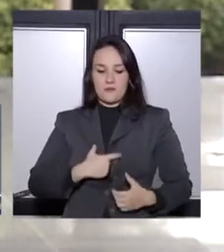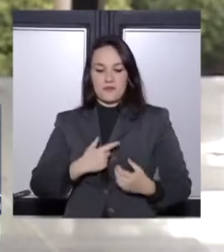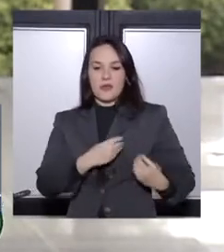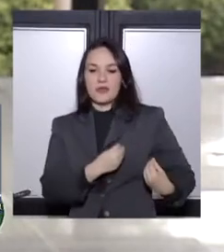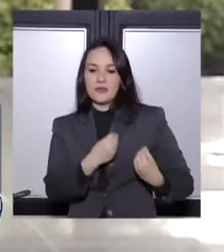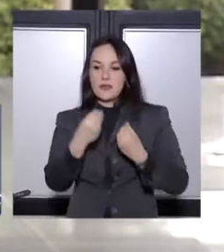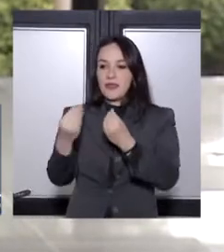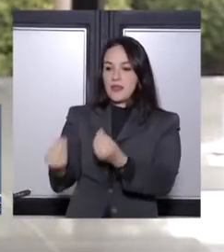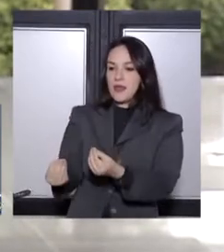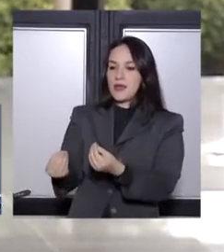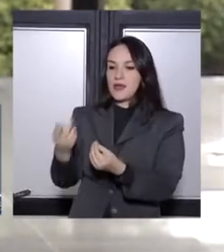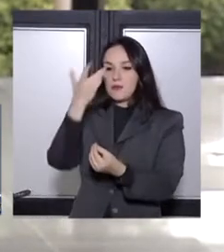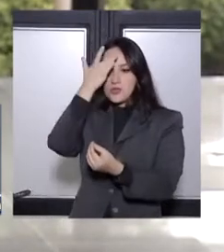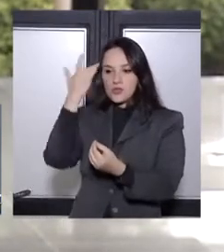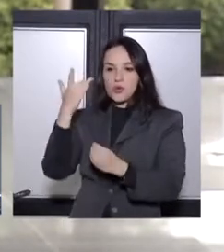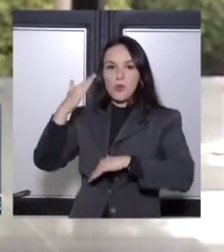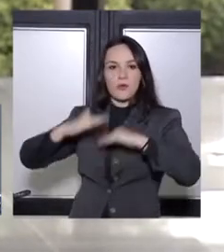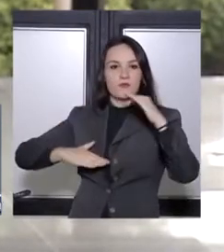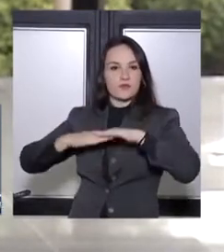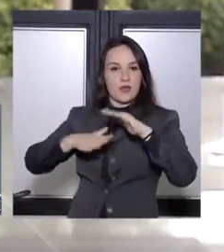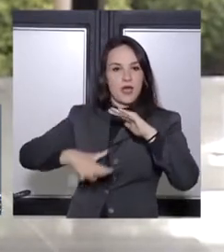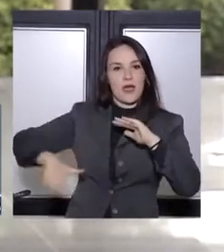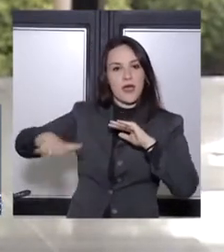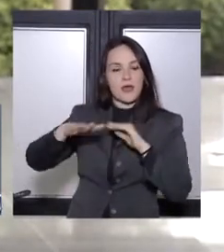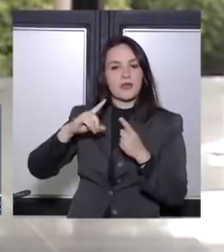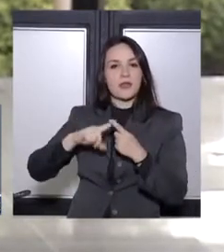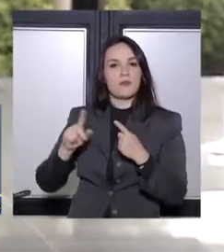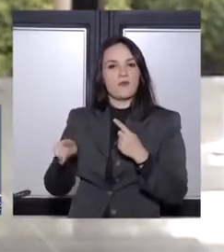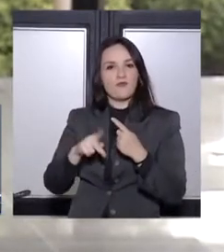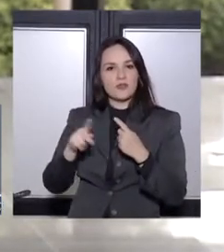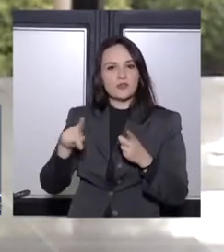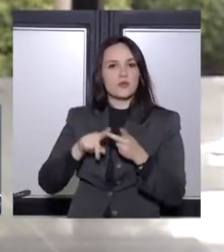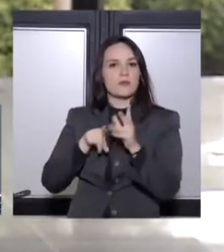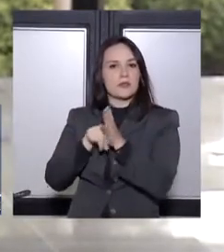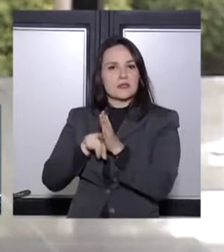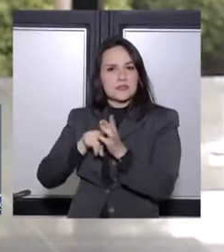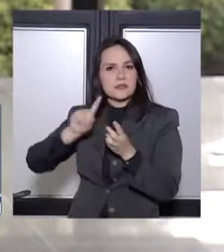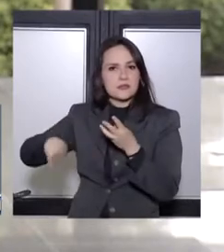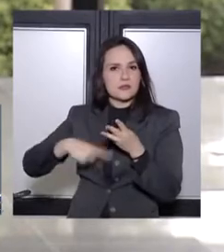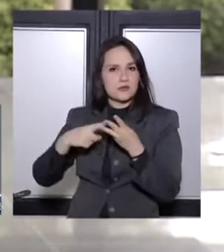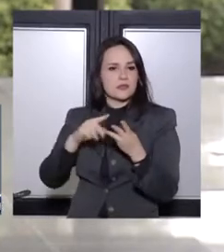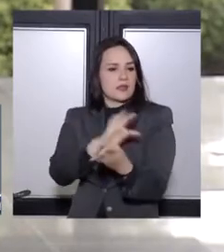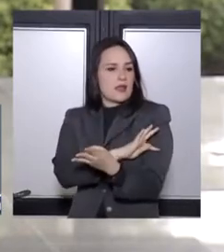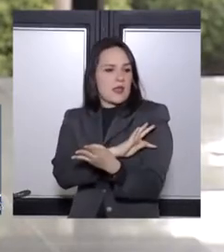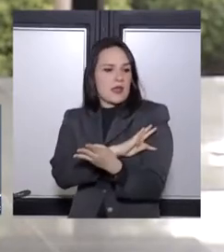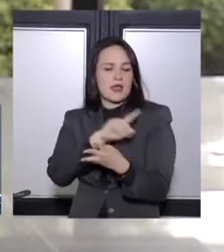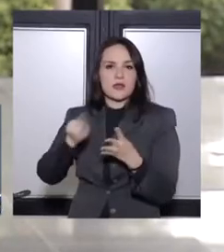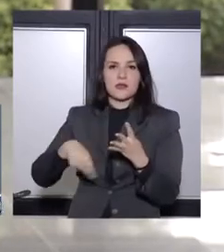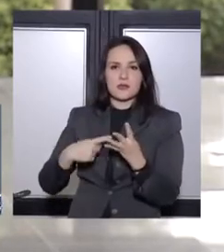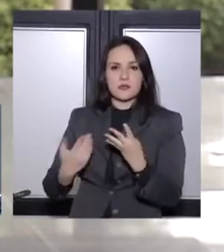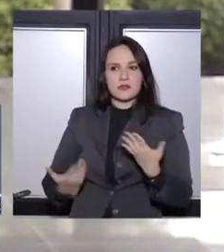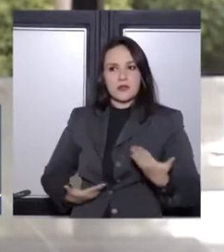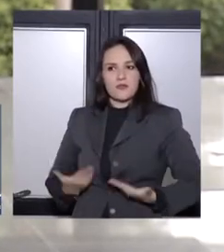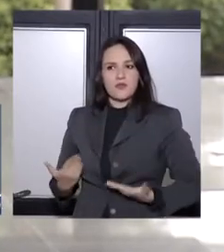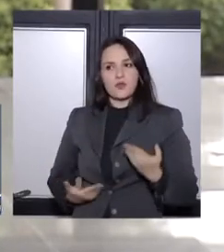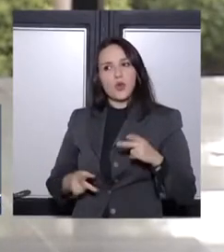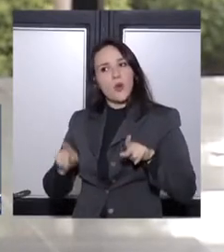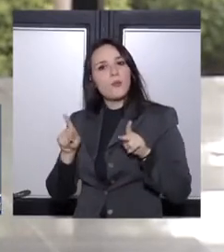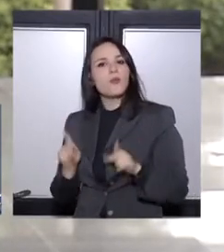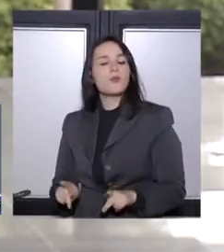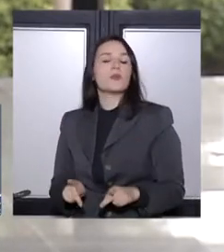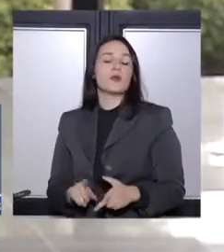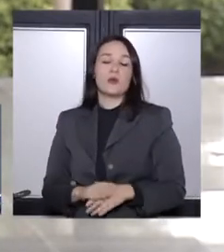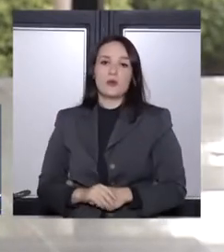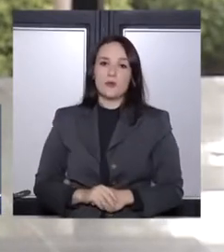acadêmicas, professores, pesquisadores, técnicos, servidores também, funcionários das